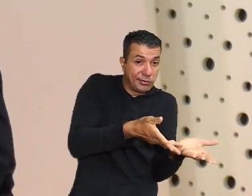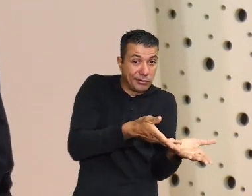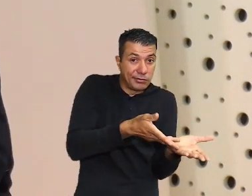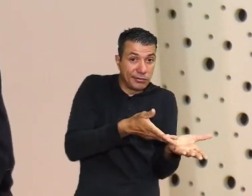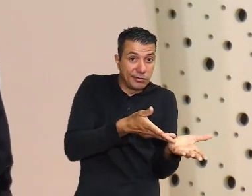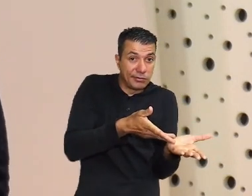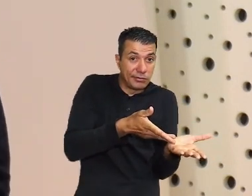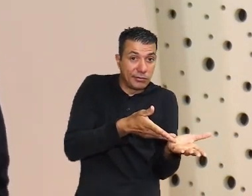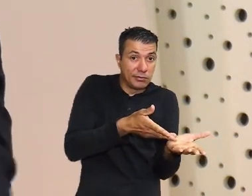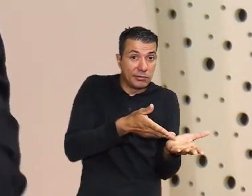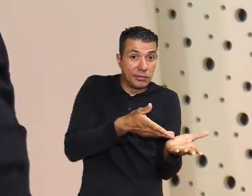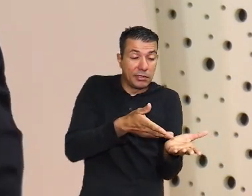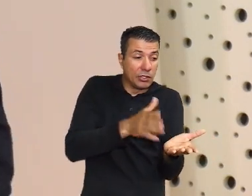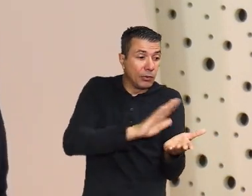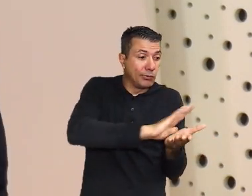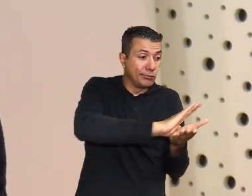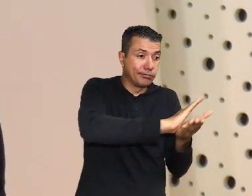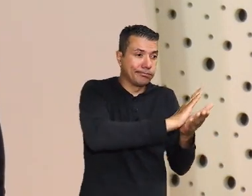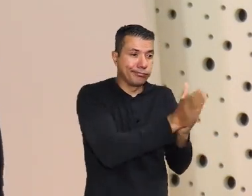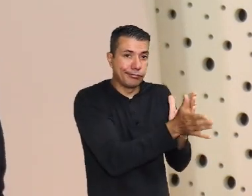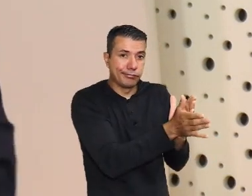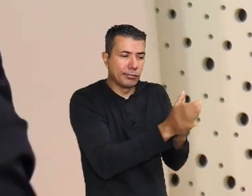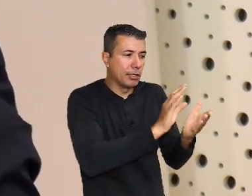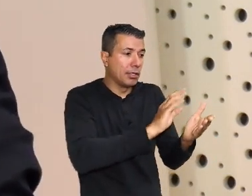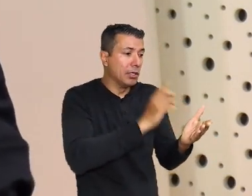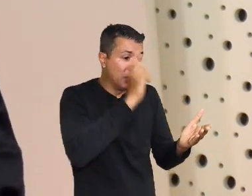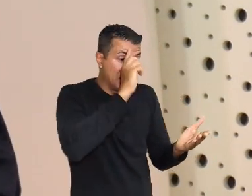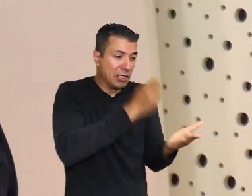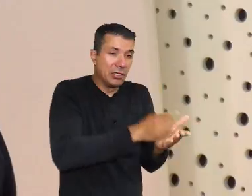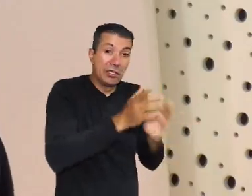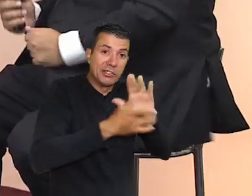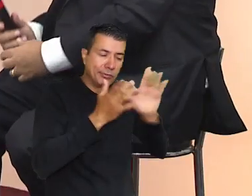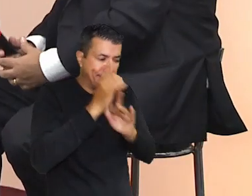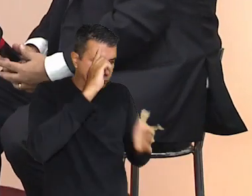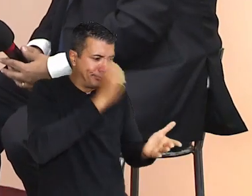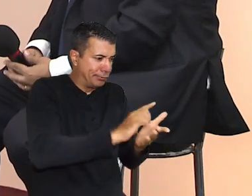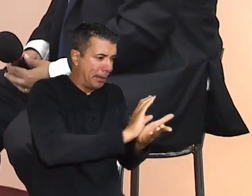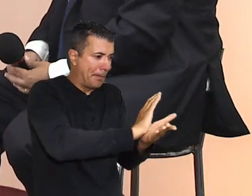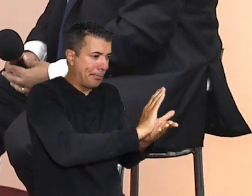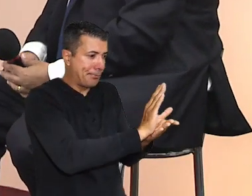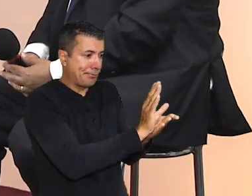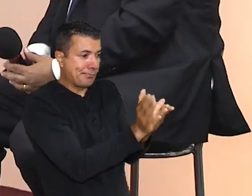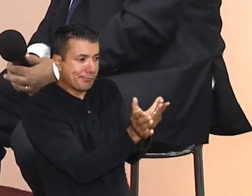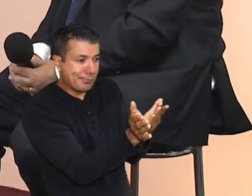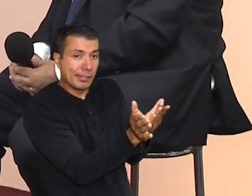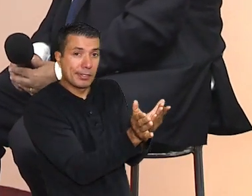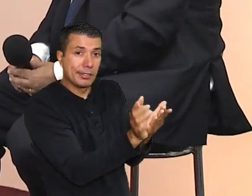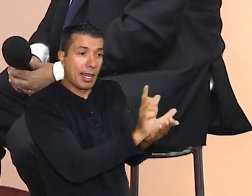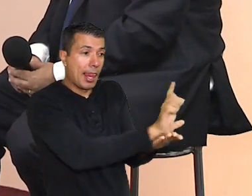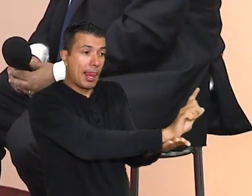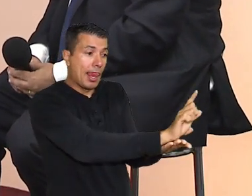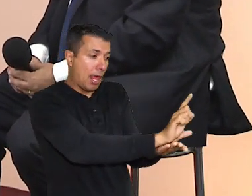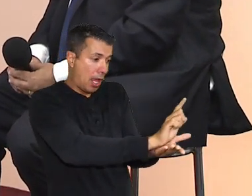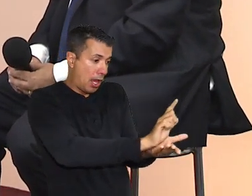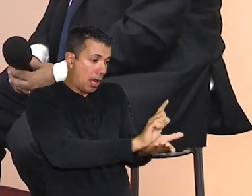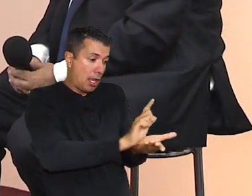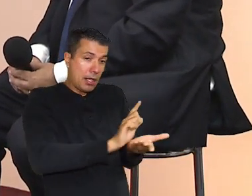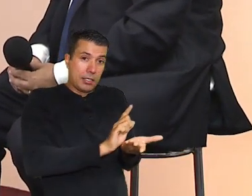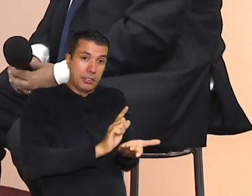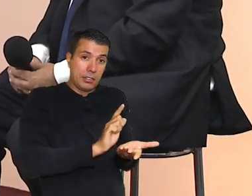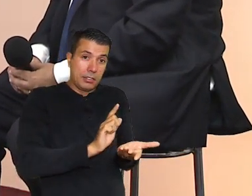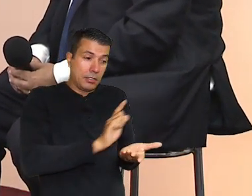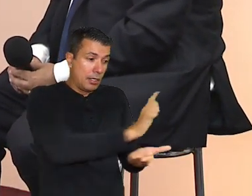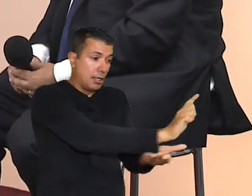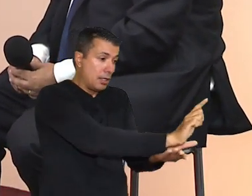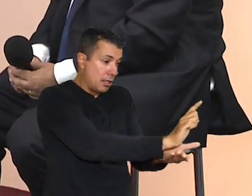pediu para fazer a parte que é nossa, tira a pedra, e a dele ele fez, ele ressuscitou Lázaro. Obrigado, pastor. Para você, amigo, que está nos assistindo, você que é um cristão